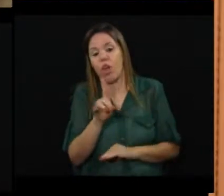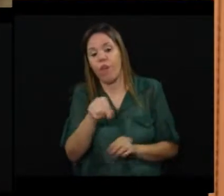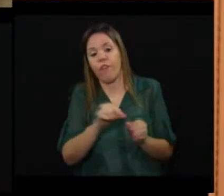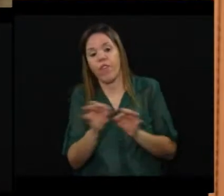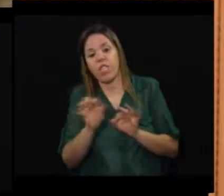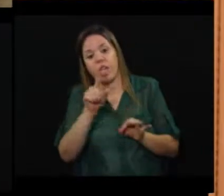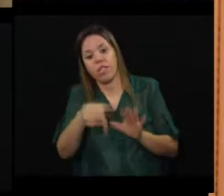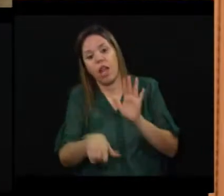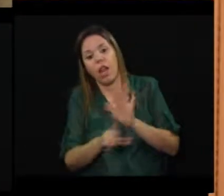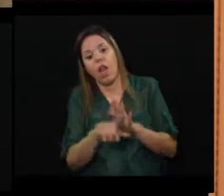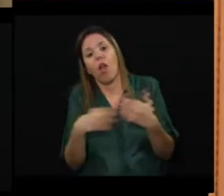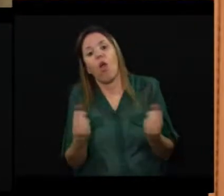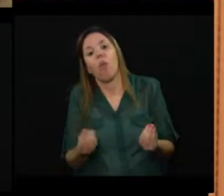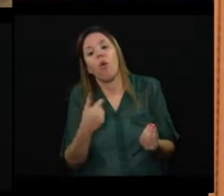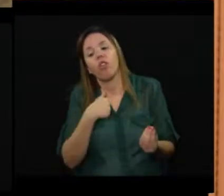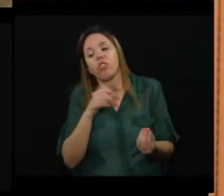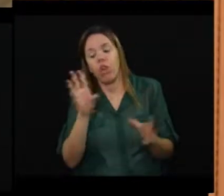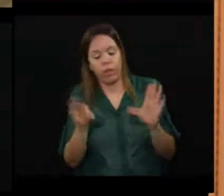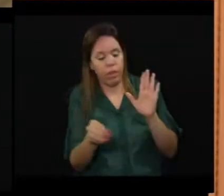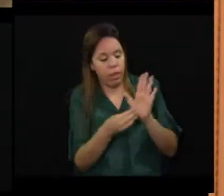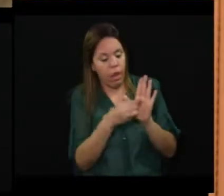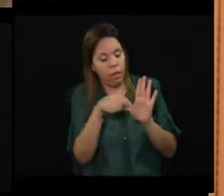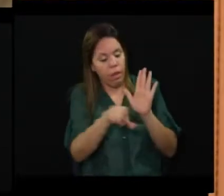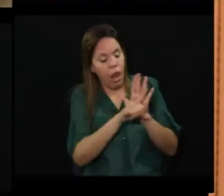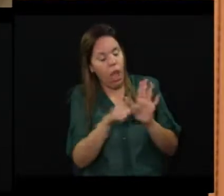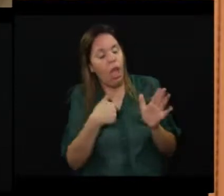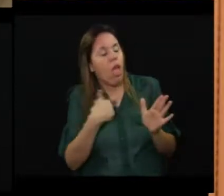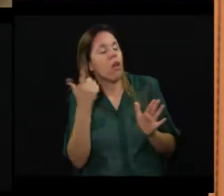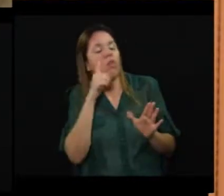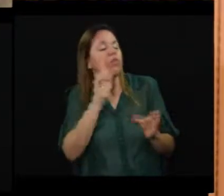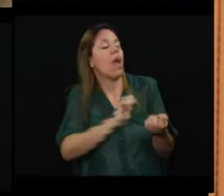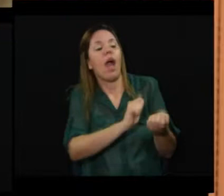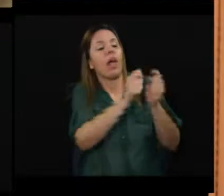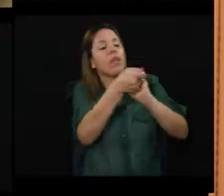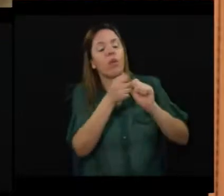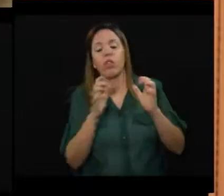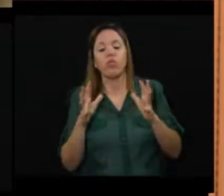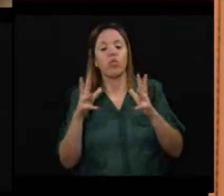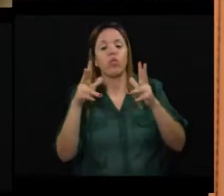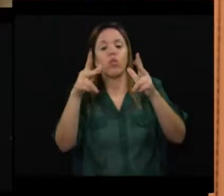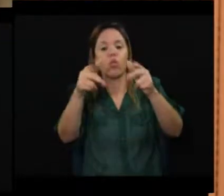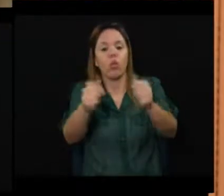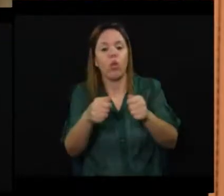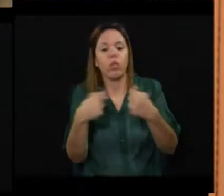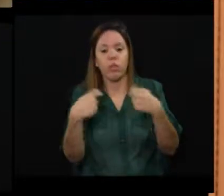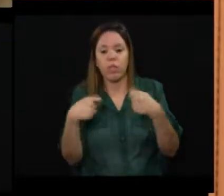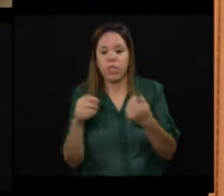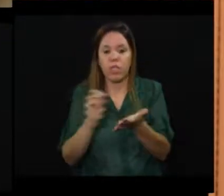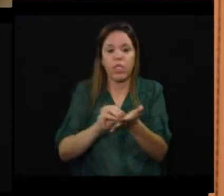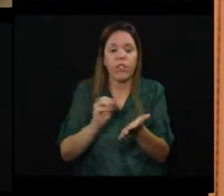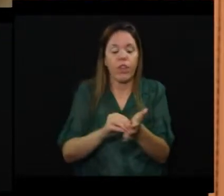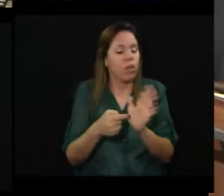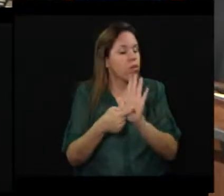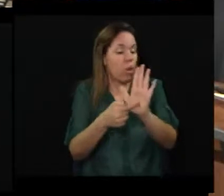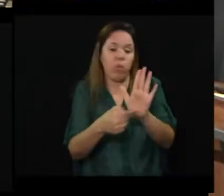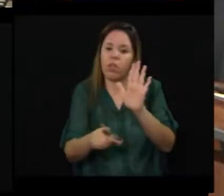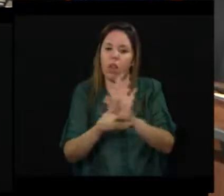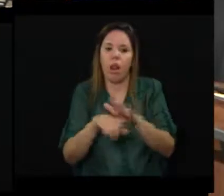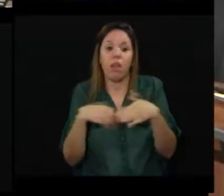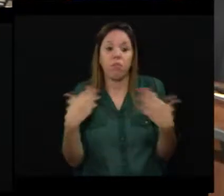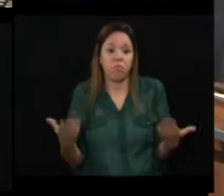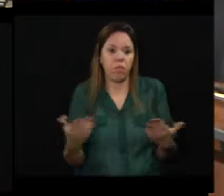explícito na lei a parte de psicologia e eu não vou conseguir adequar todos os outros aspectos porque não está explícito na lei. 1